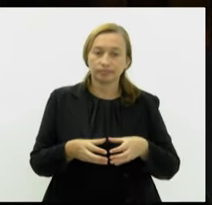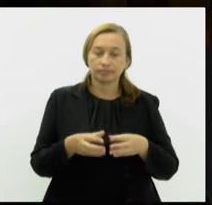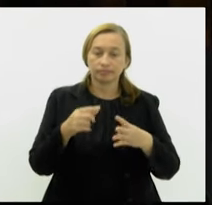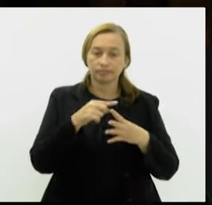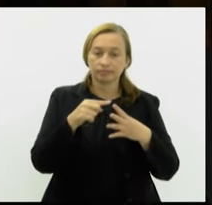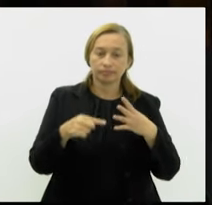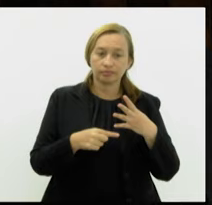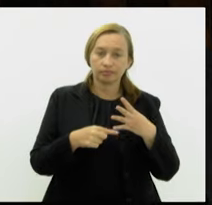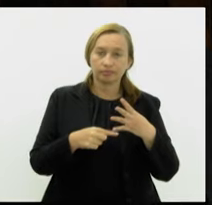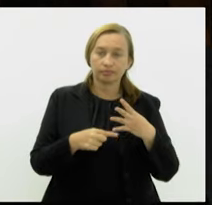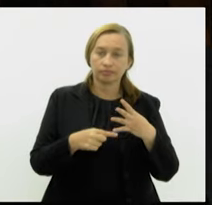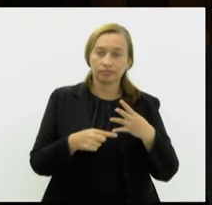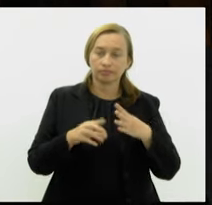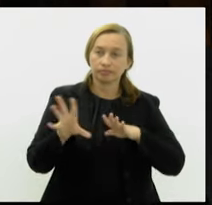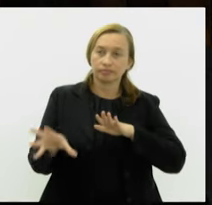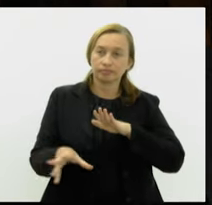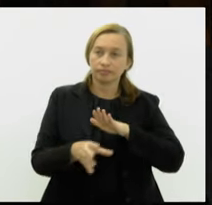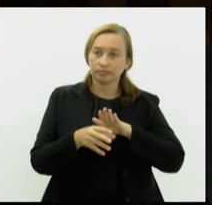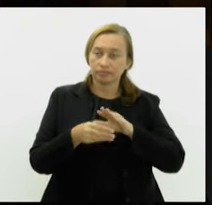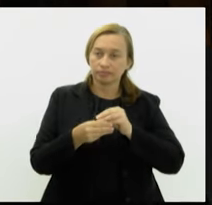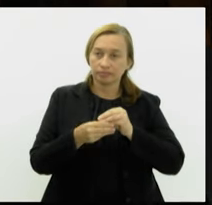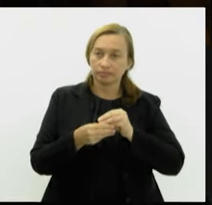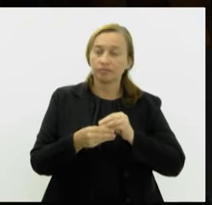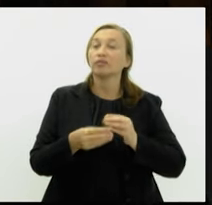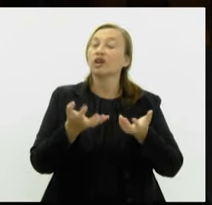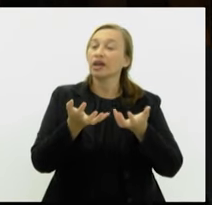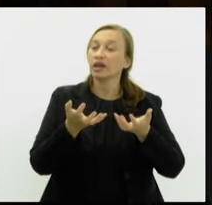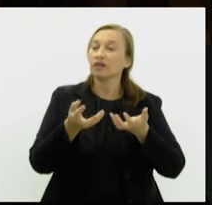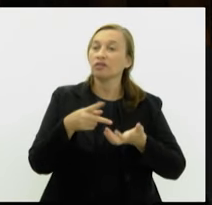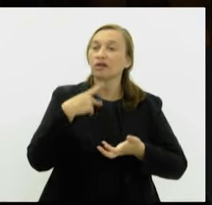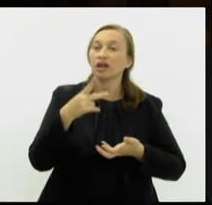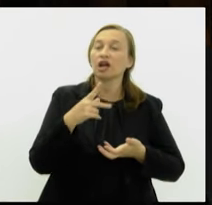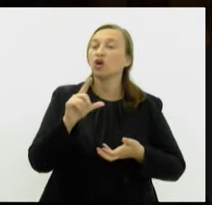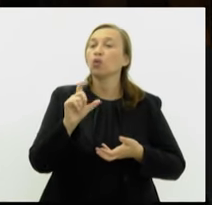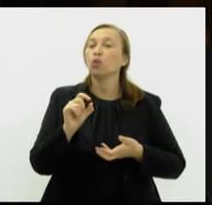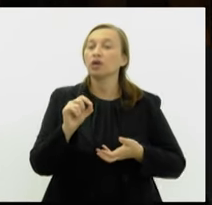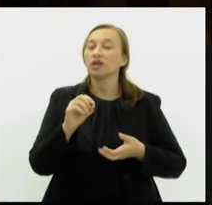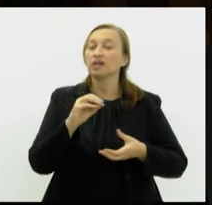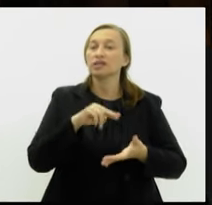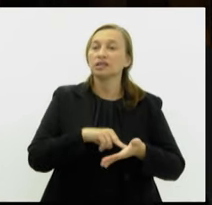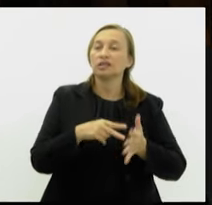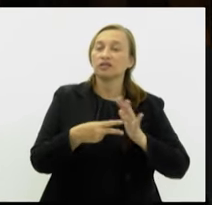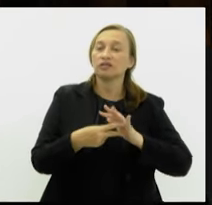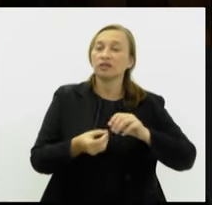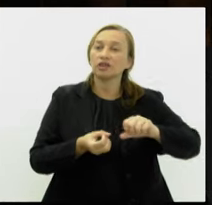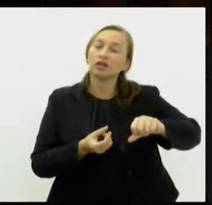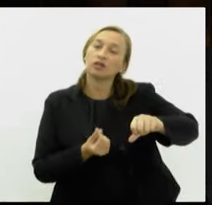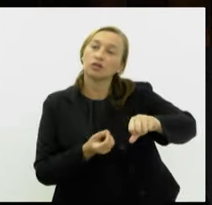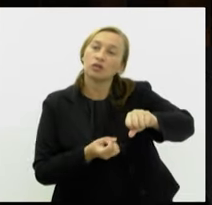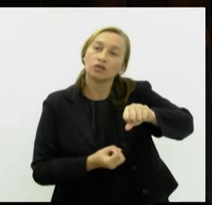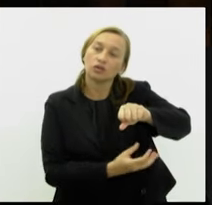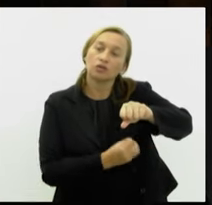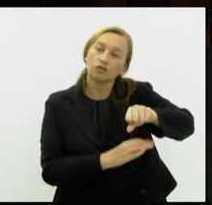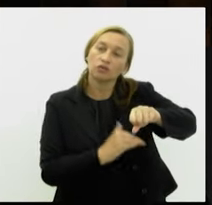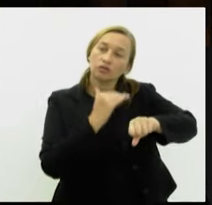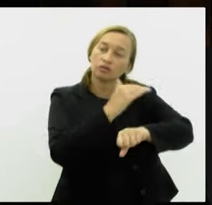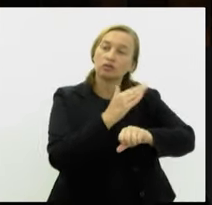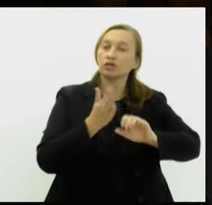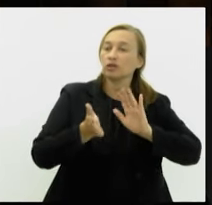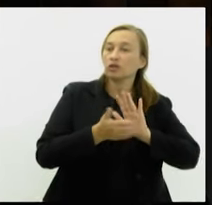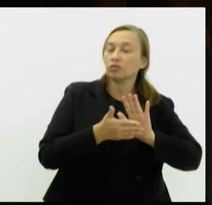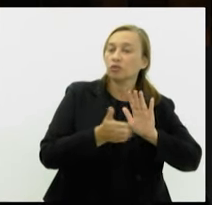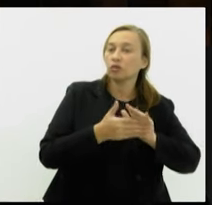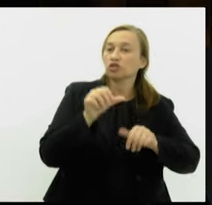4 emendas. E aí eu quero rapidamente resgatar o que é o Fundo Soberano e quais são as propostas de mudanças que estão